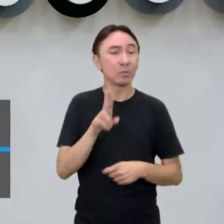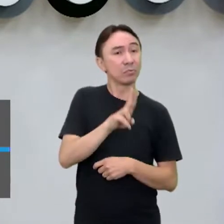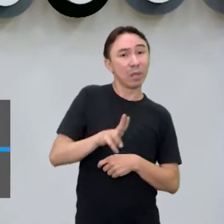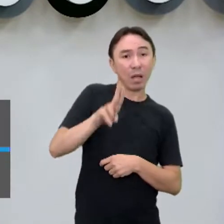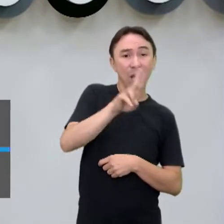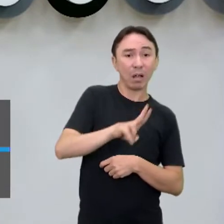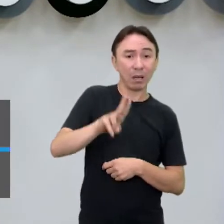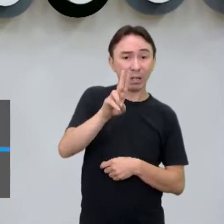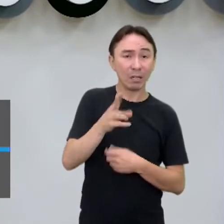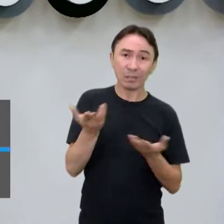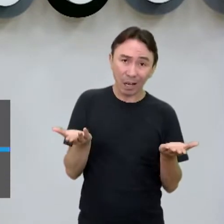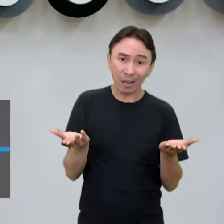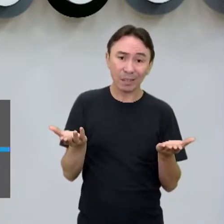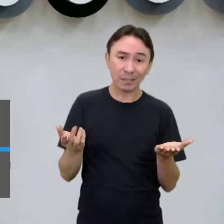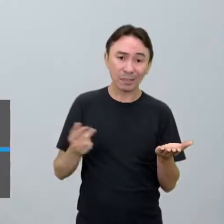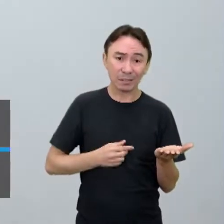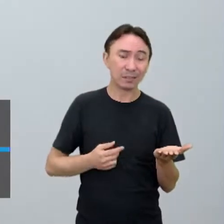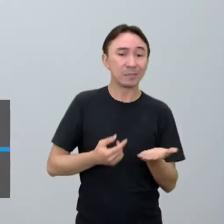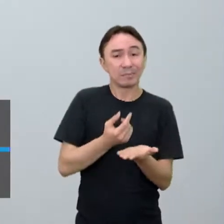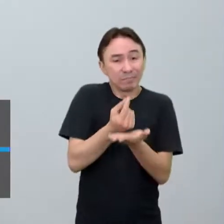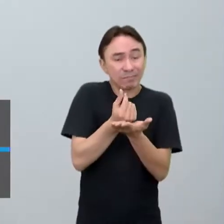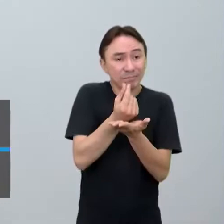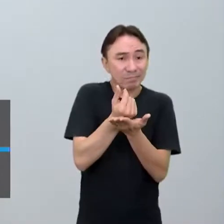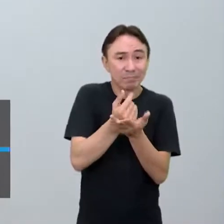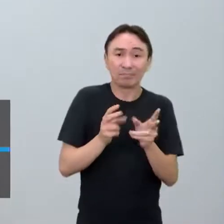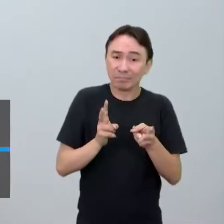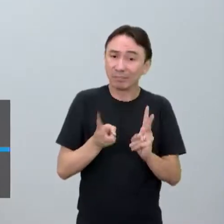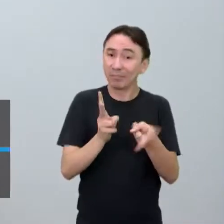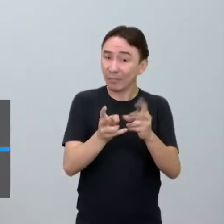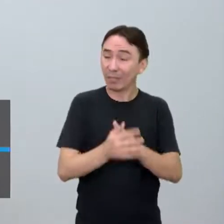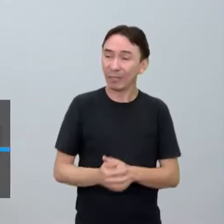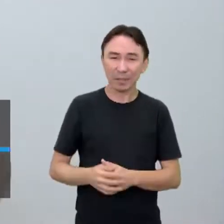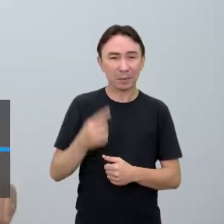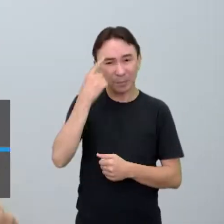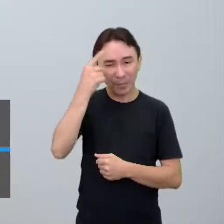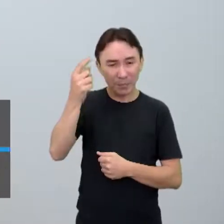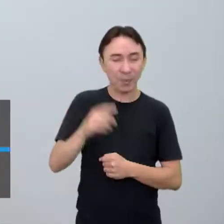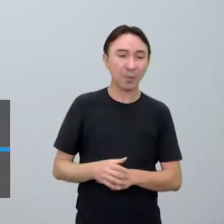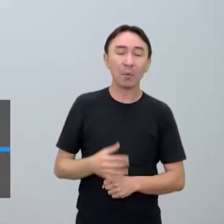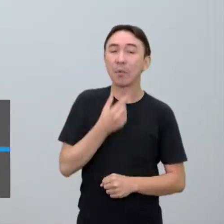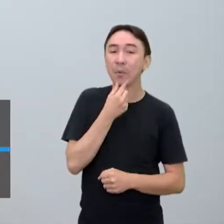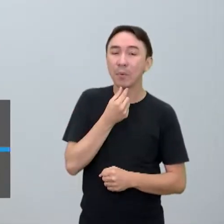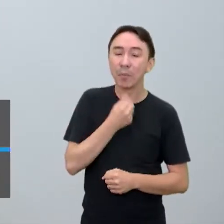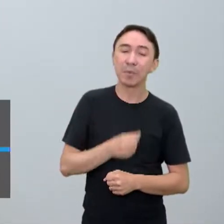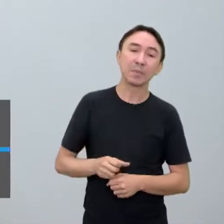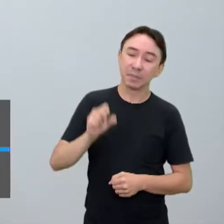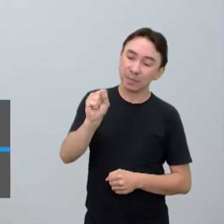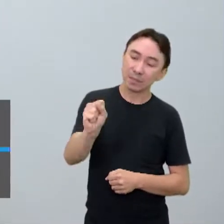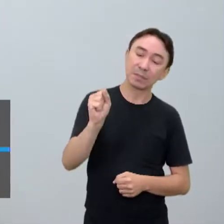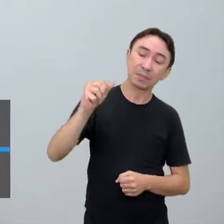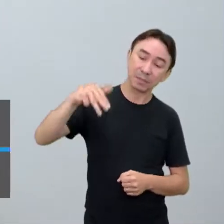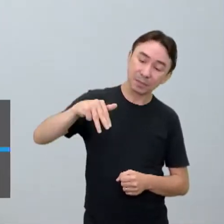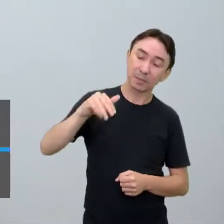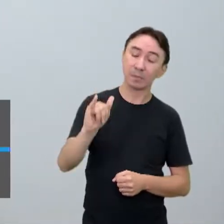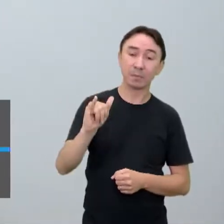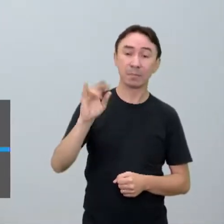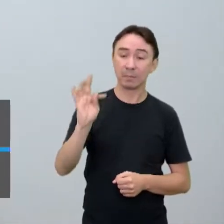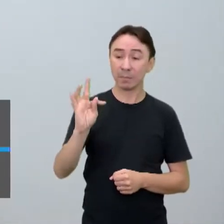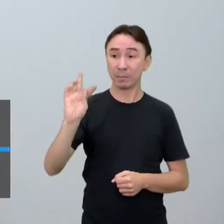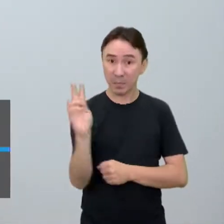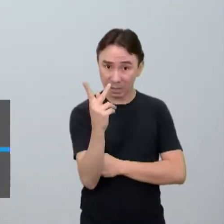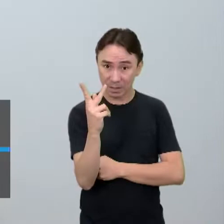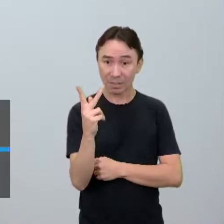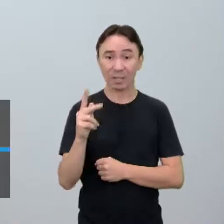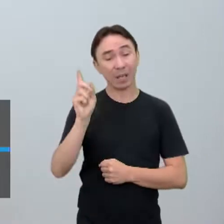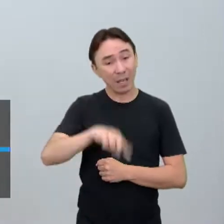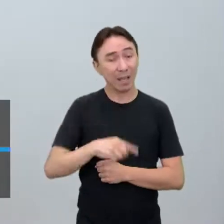máquina do capital continue girando. Lembrando que o Adam Smith é considerado um dos grandes pais do liberalismo econômico e tem uma questão ali que